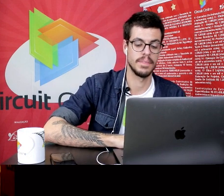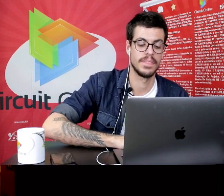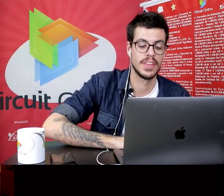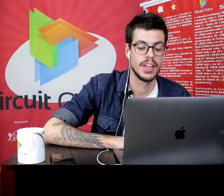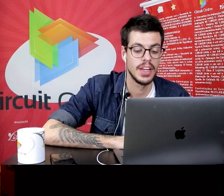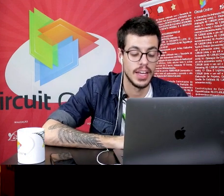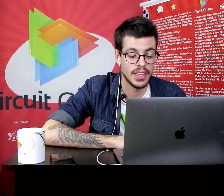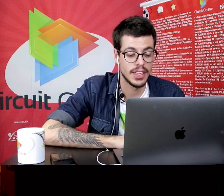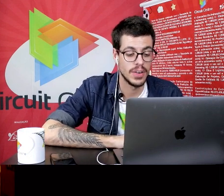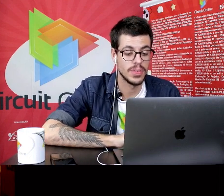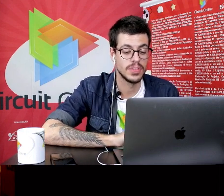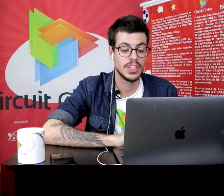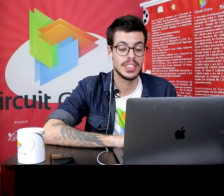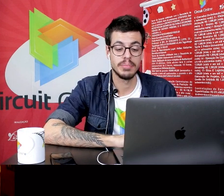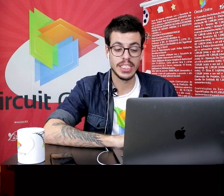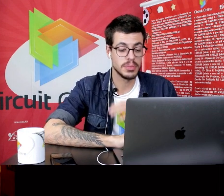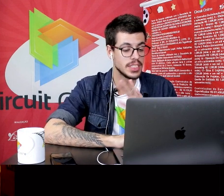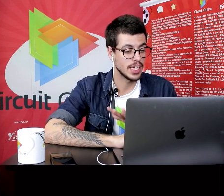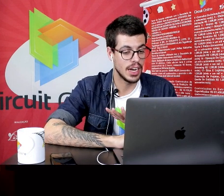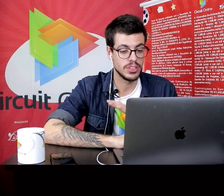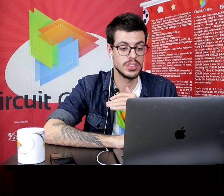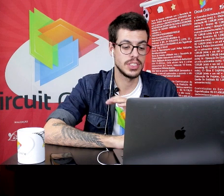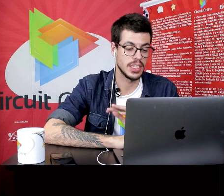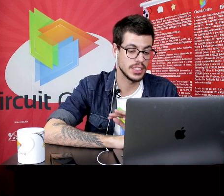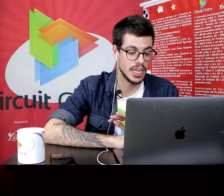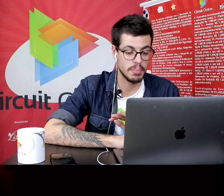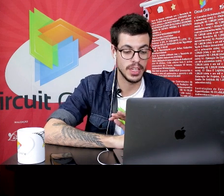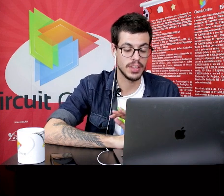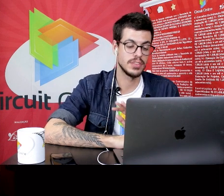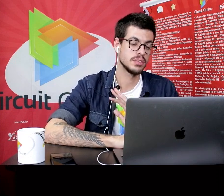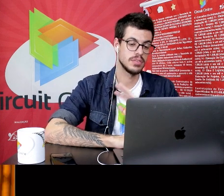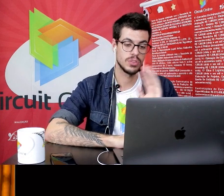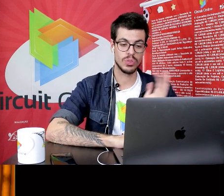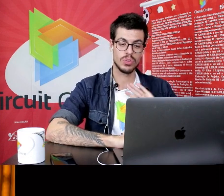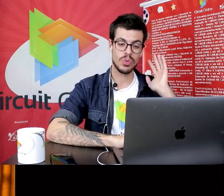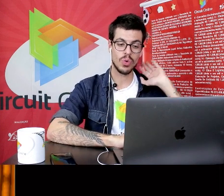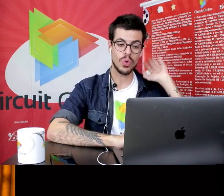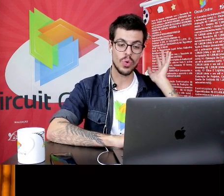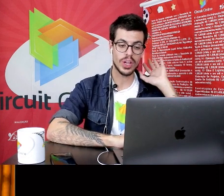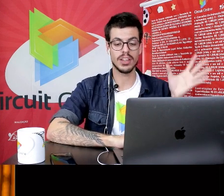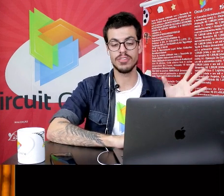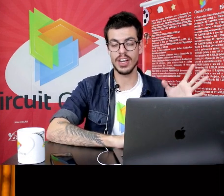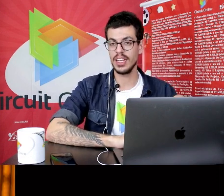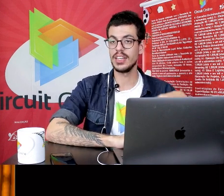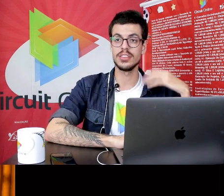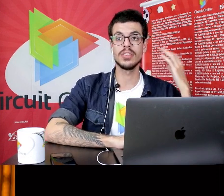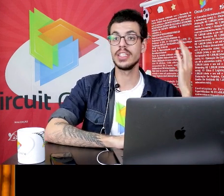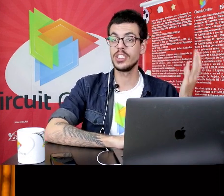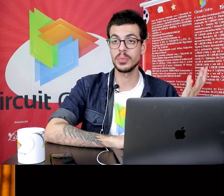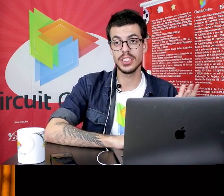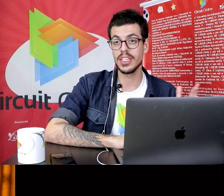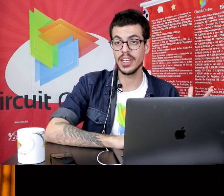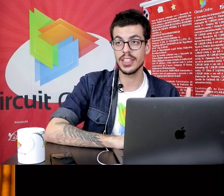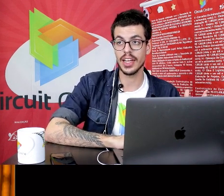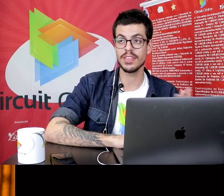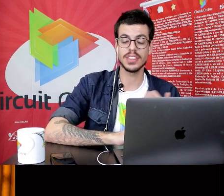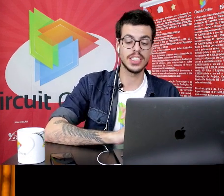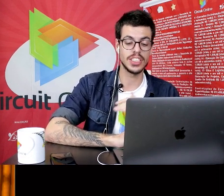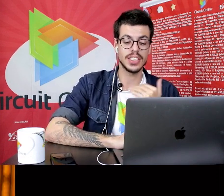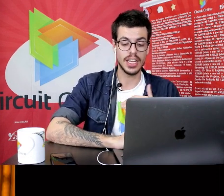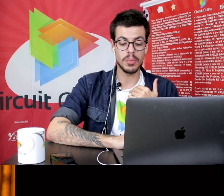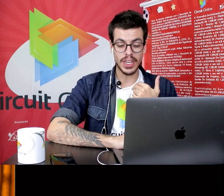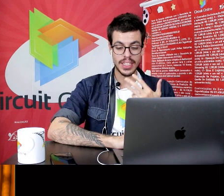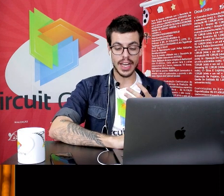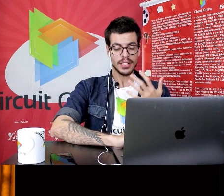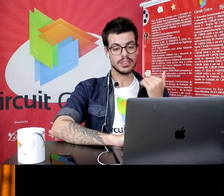Ok. Então, mesmo sem áudio, sem saber o que estão falando ou que tipo de trilha tem, você